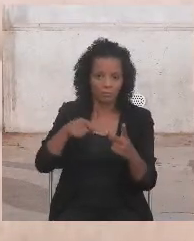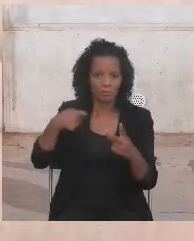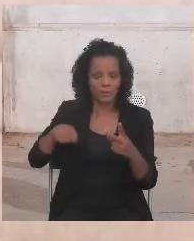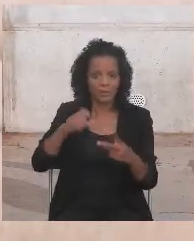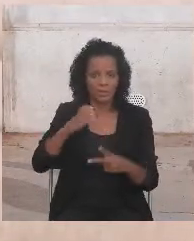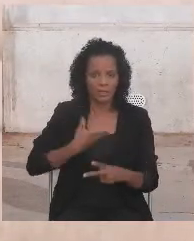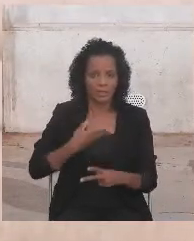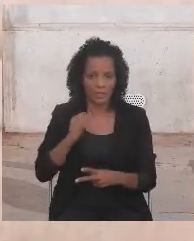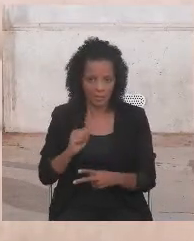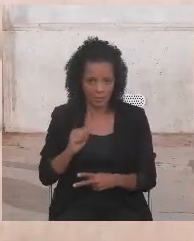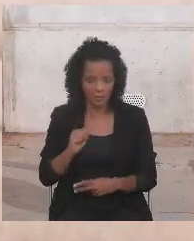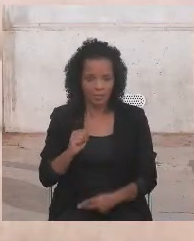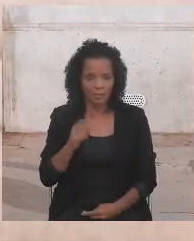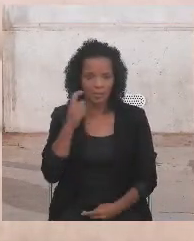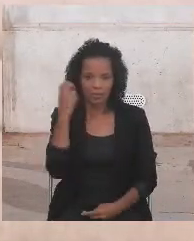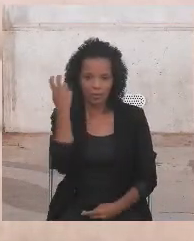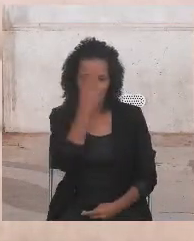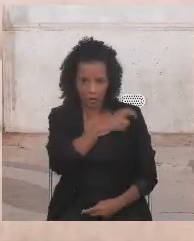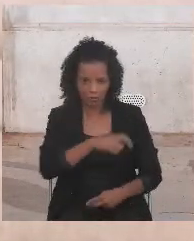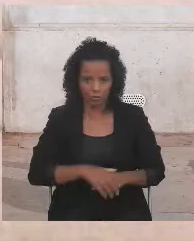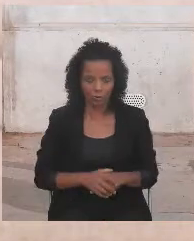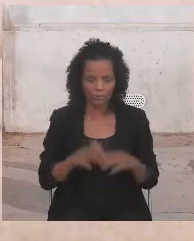do CDS, Francisco Rodrigues dos Santos.